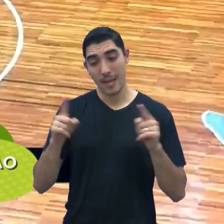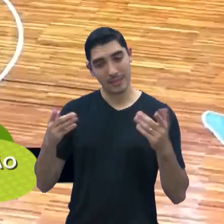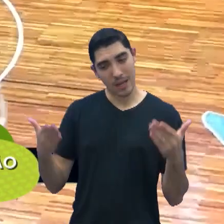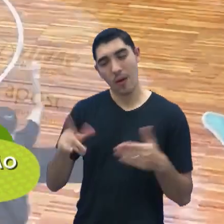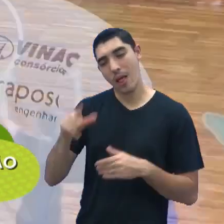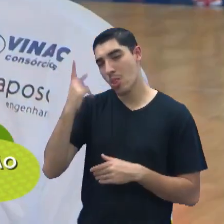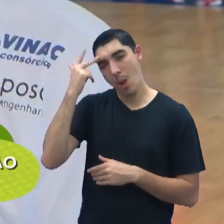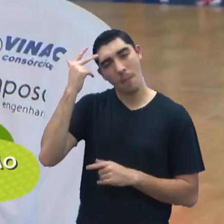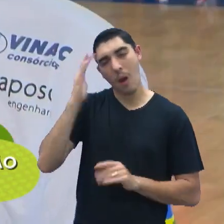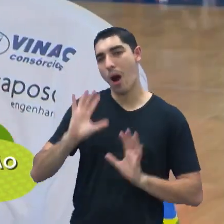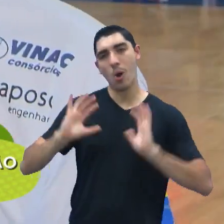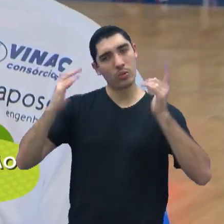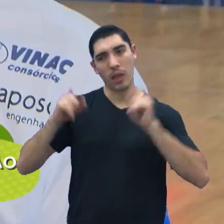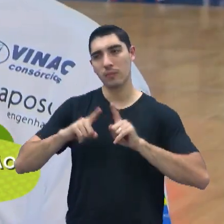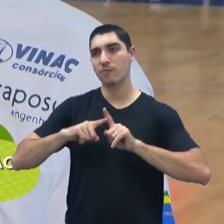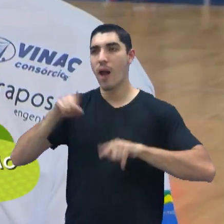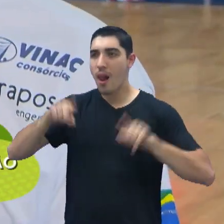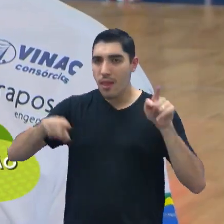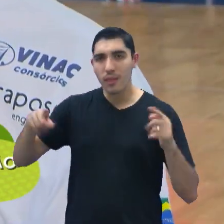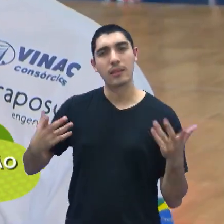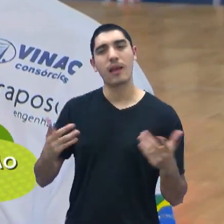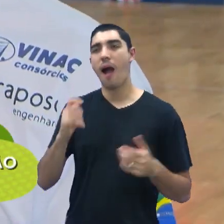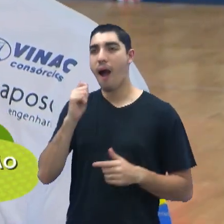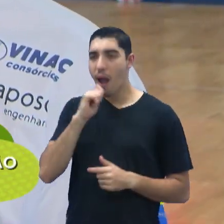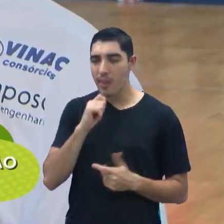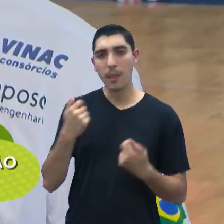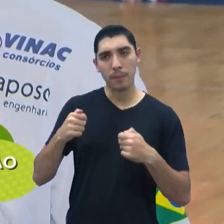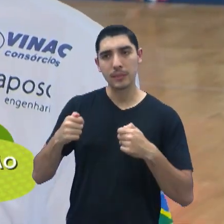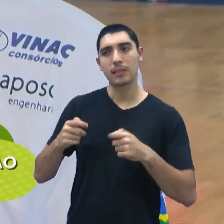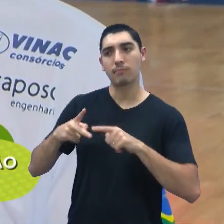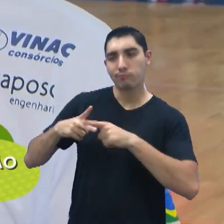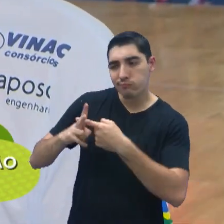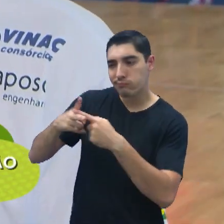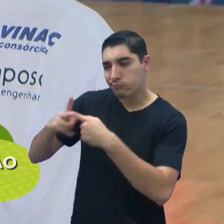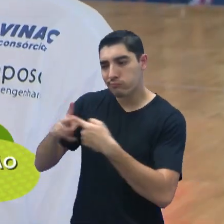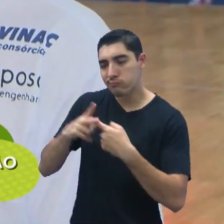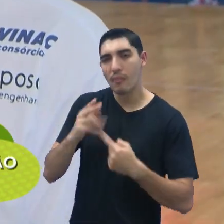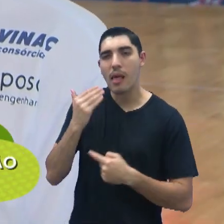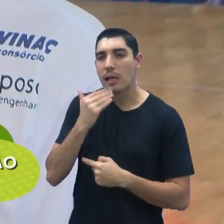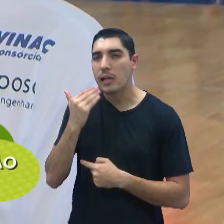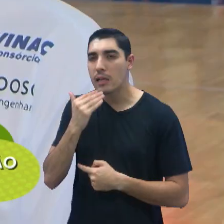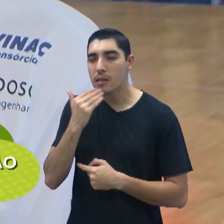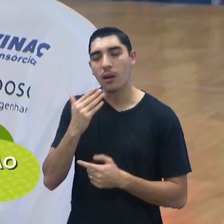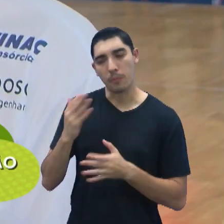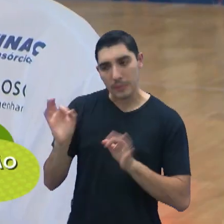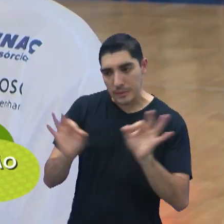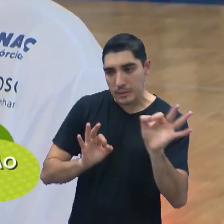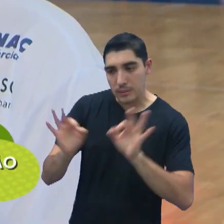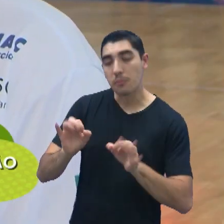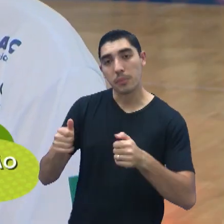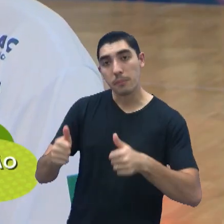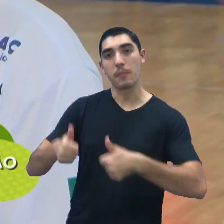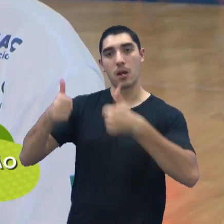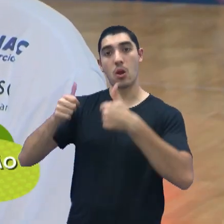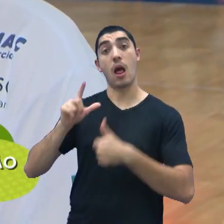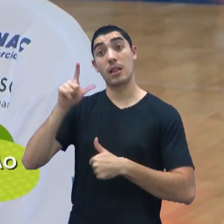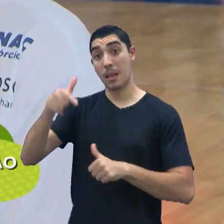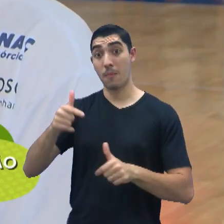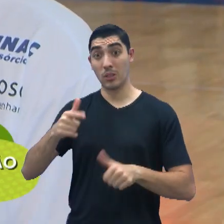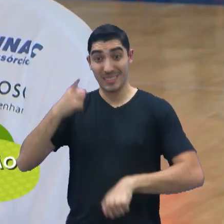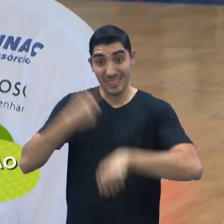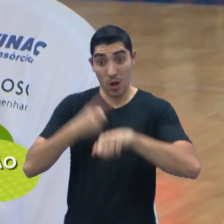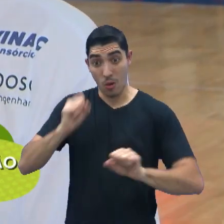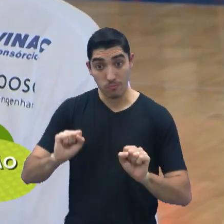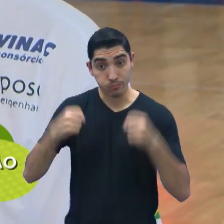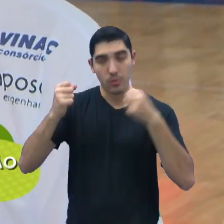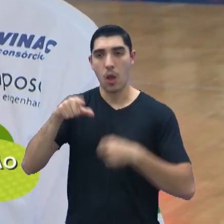oscilação, muito ajuste, muito... realmente ajustar a equipe para que ela chegue bem aí no momento do playoff, que é o momento crucial do